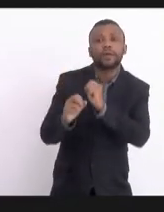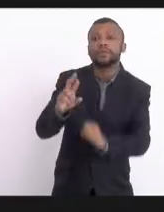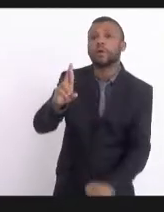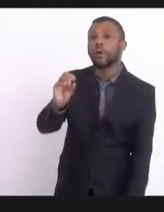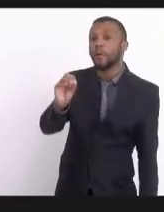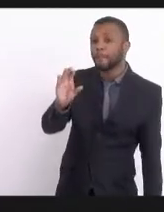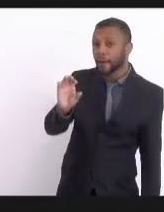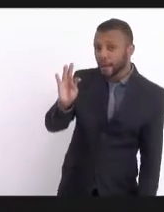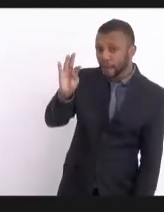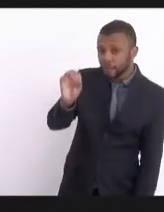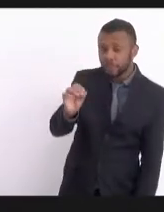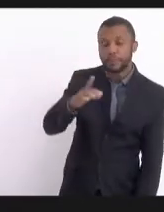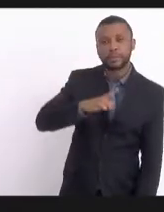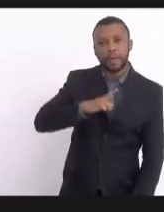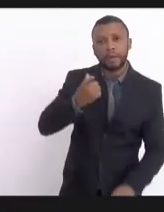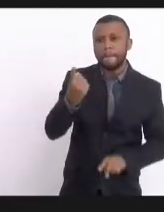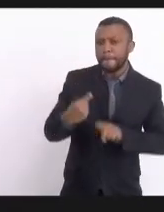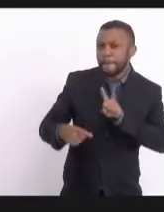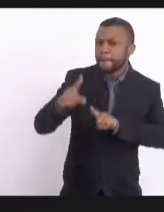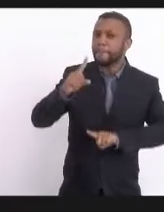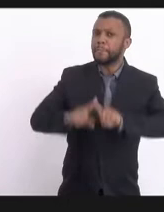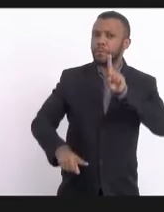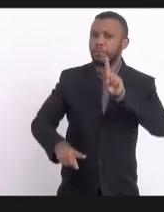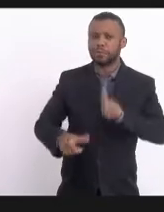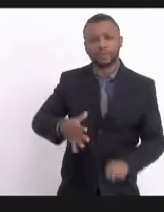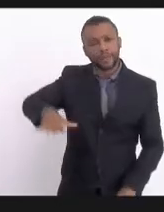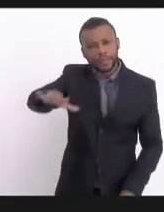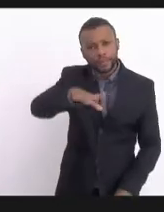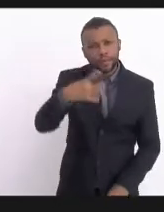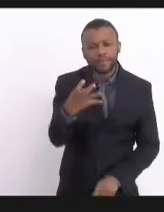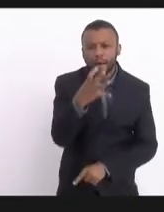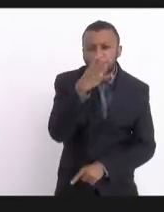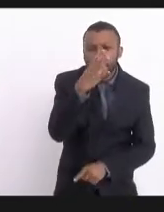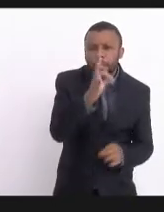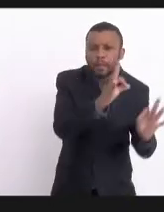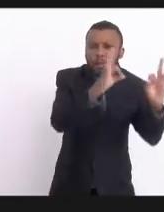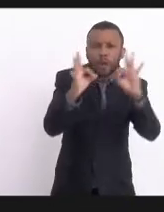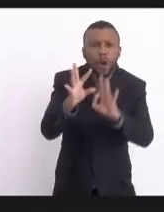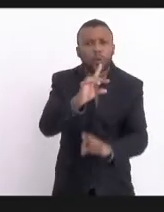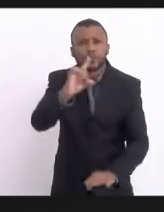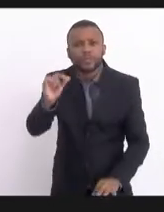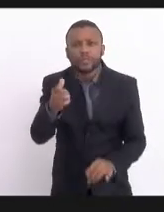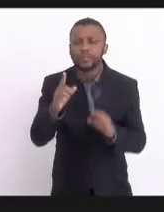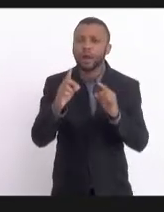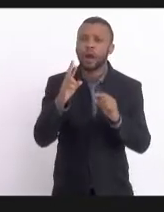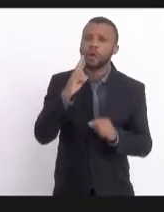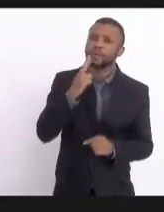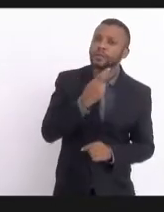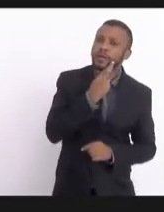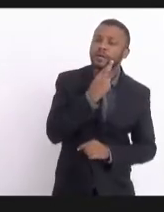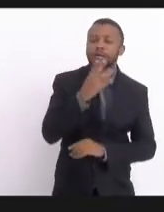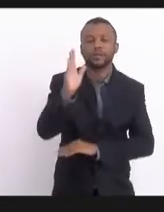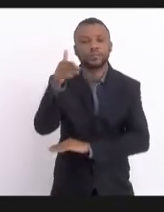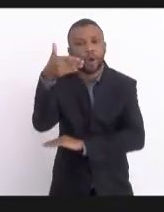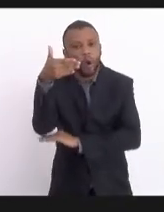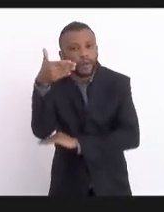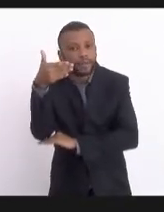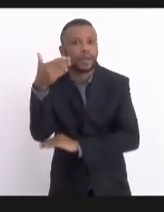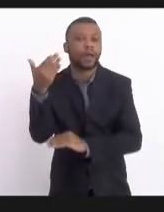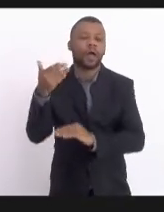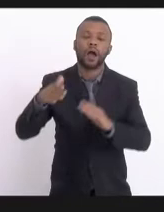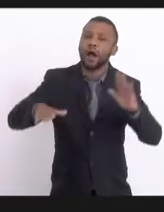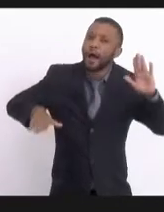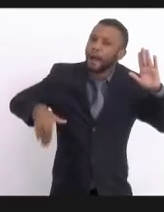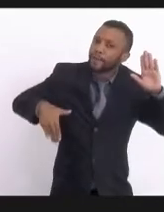consagrado muito nessa área. A gente vê durante os dias de Rock in Rio os nossos restaurantes, os nossos hotéis, as praias,